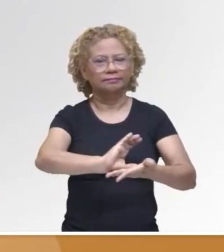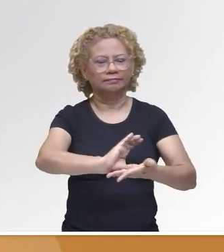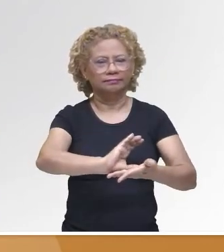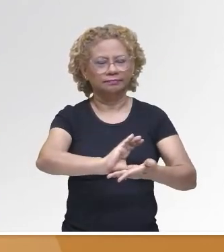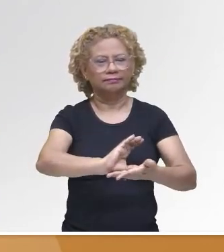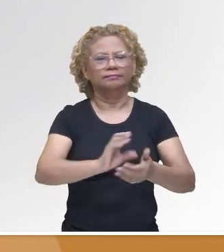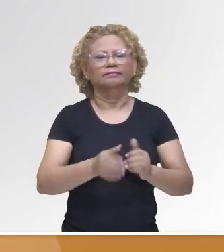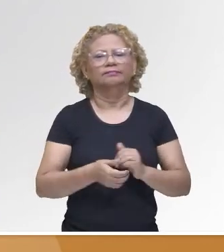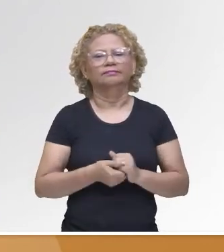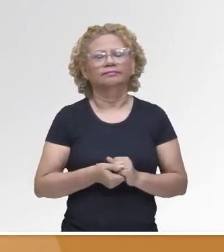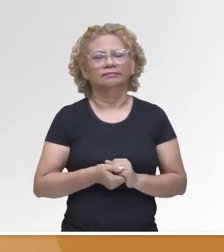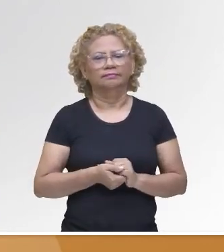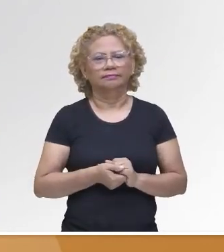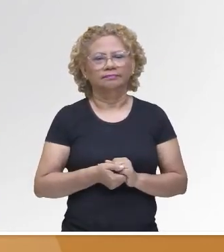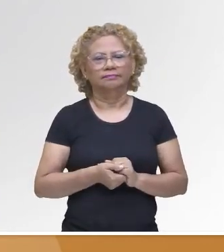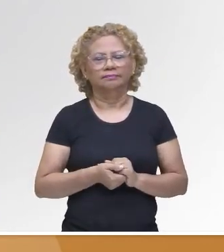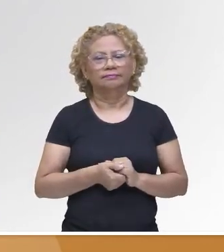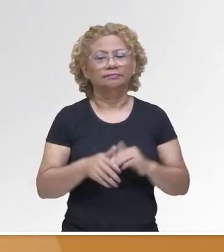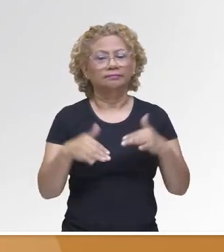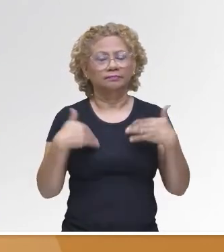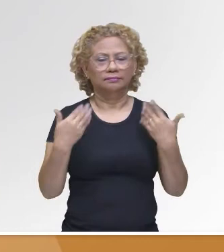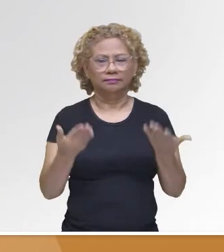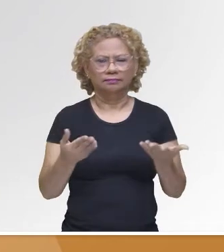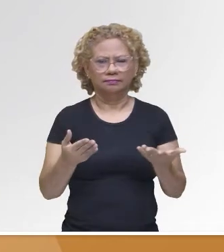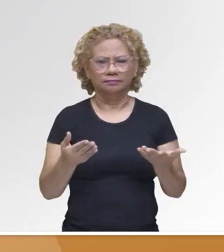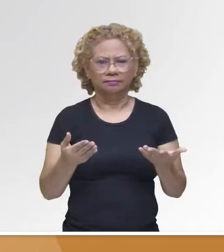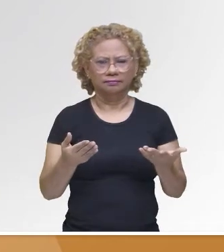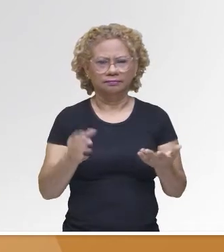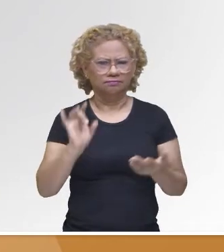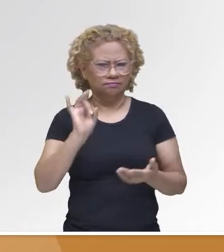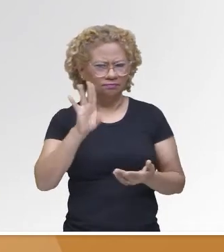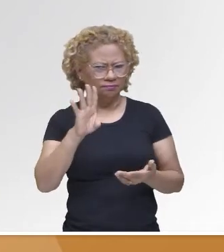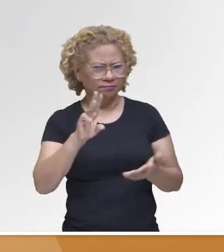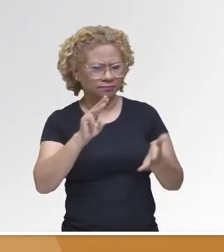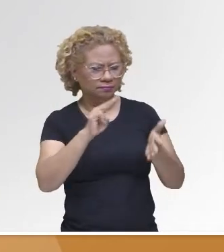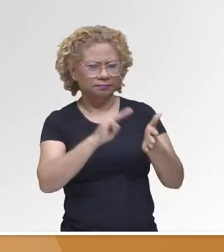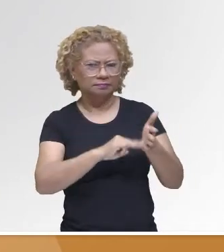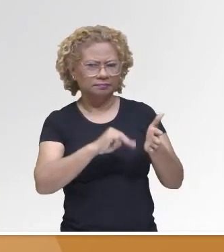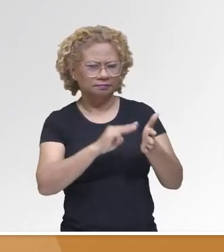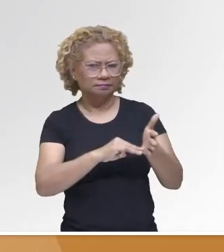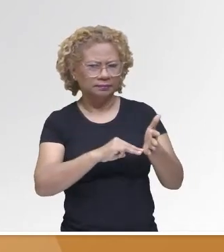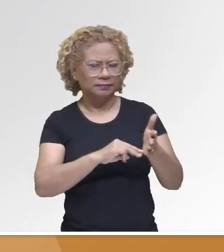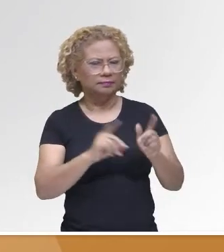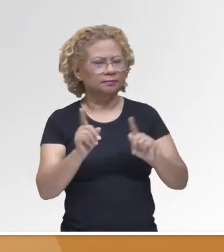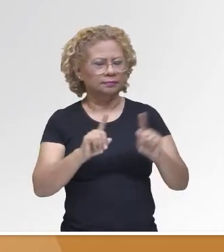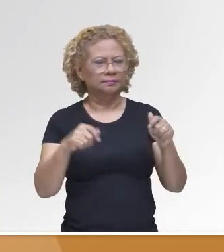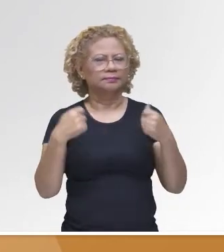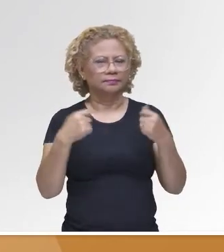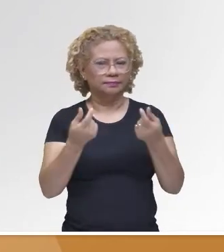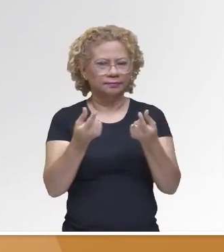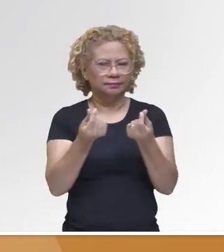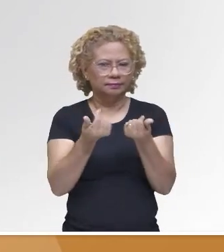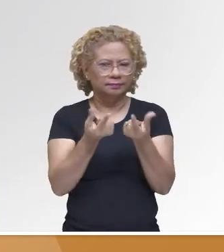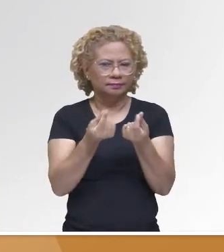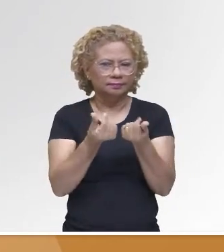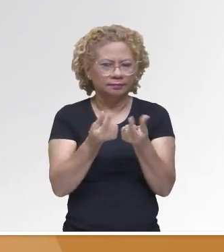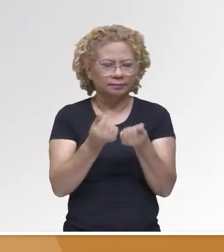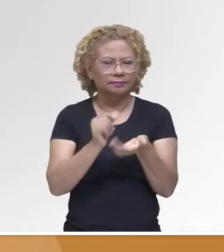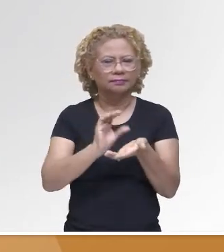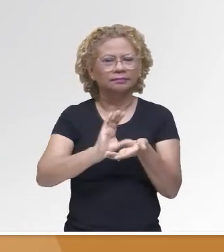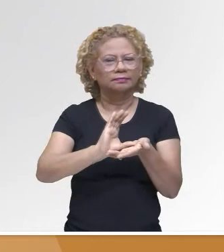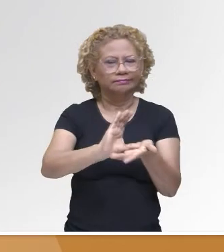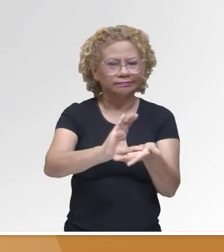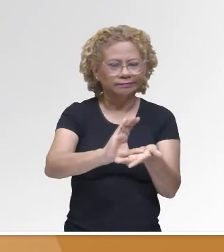Né? Então, não é só o método, é preciso também recurso para produzir conhecimento.